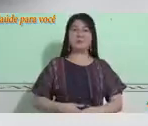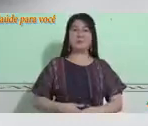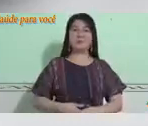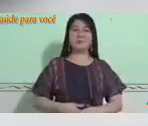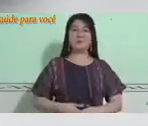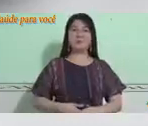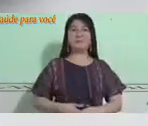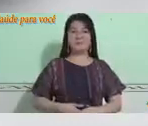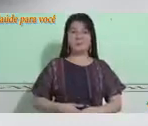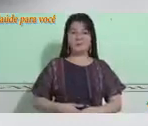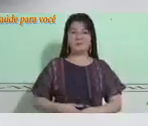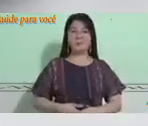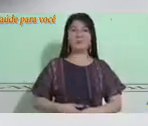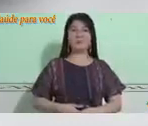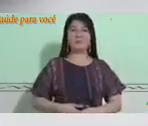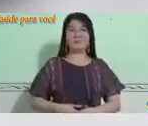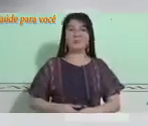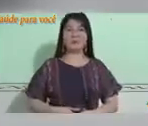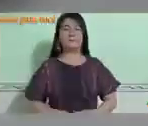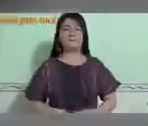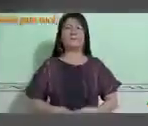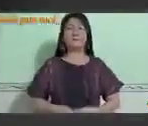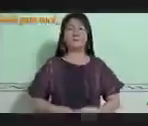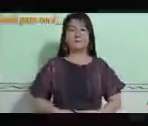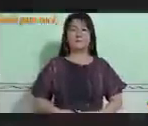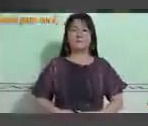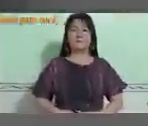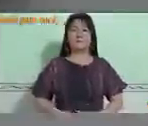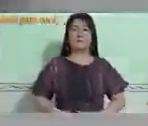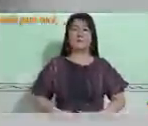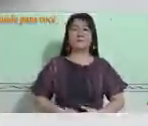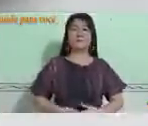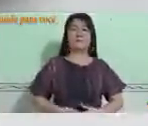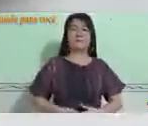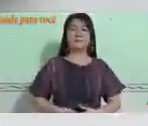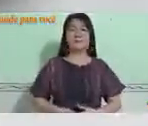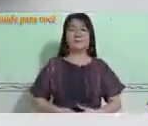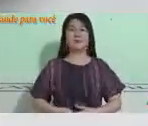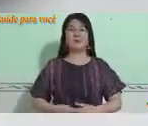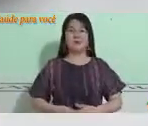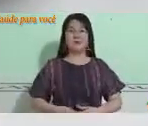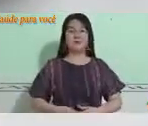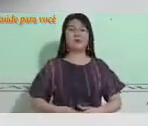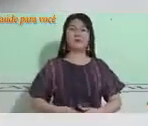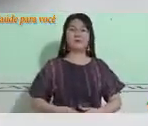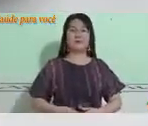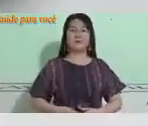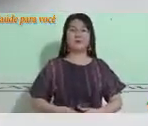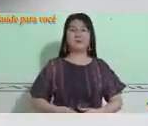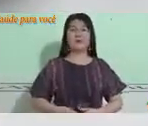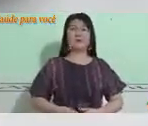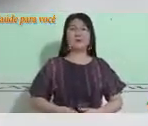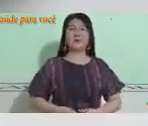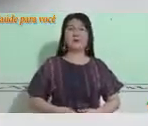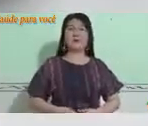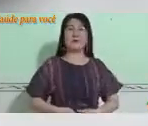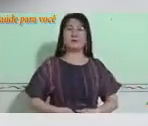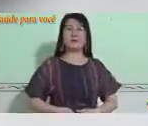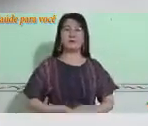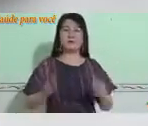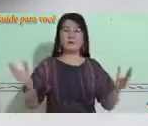Durante esse tempo de espera, a pessoa deverá observar se apresenta sintomas de alterações na tireoide, como